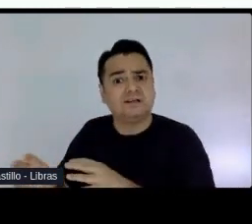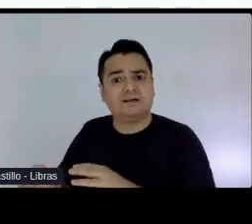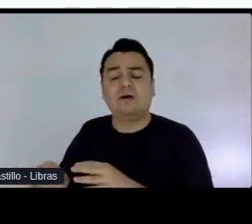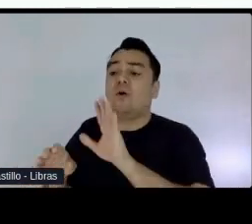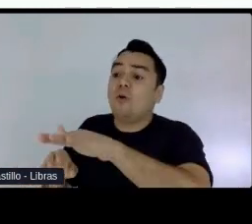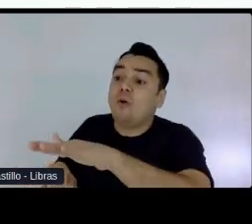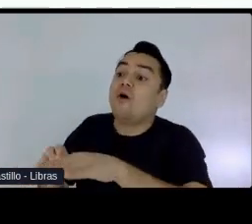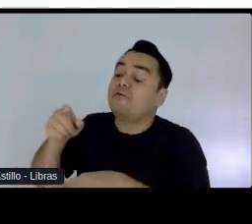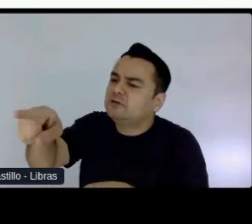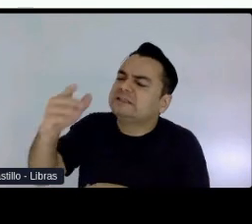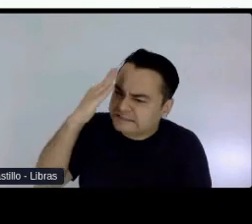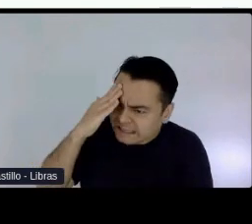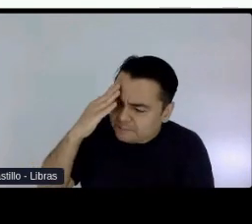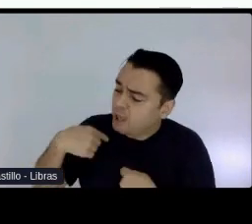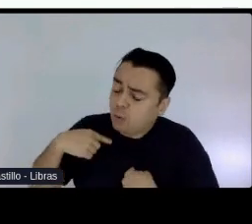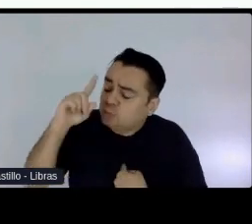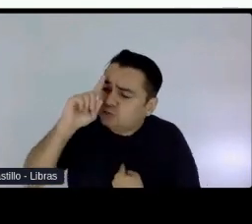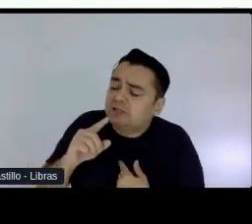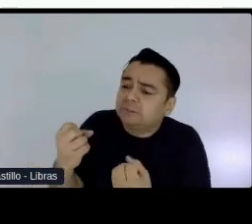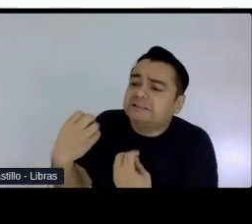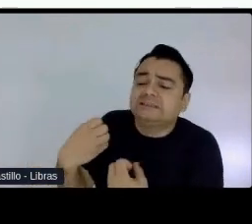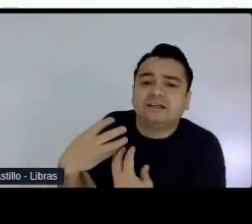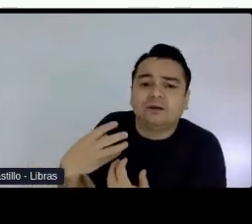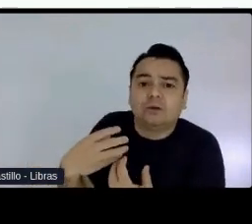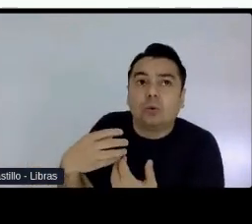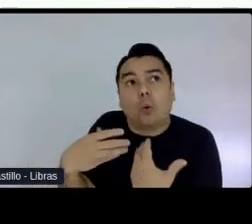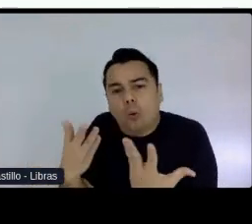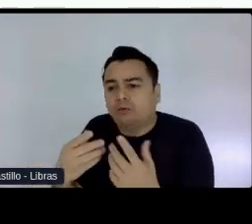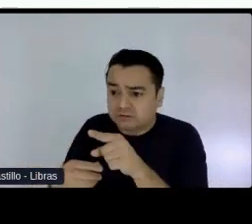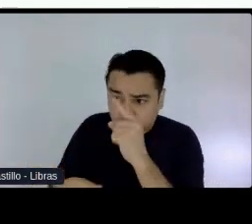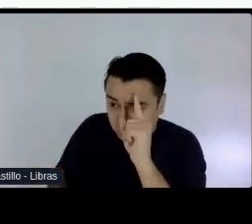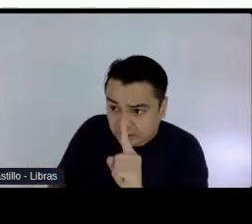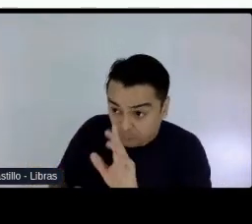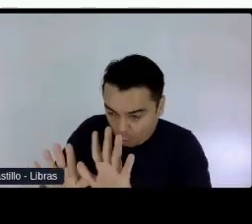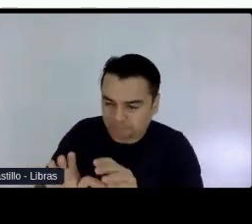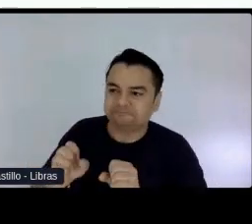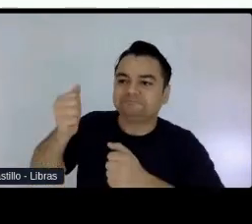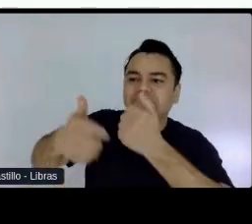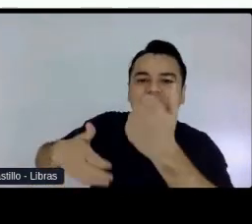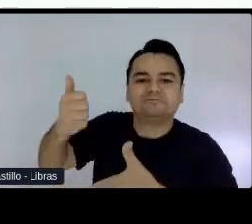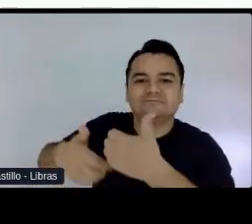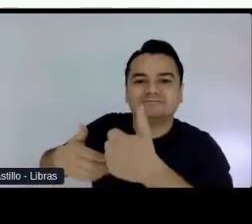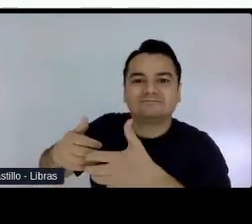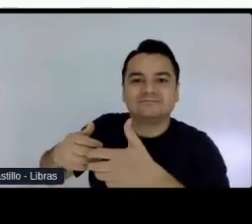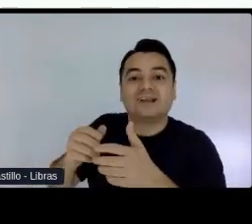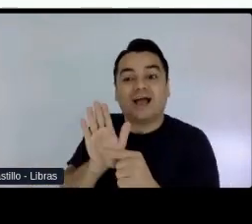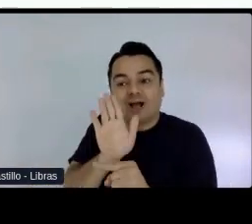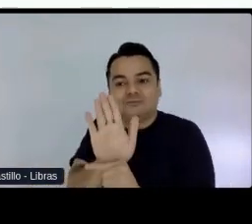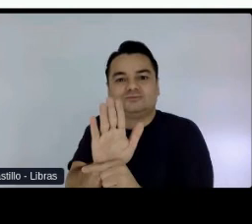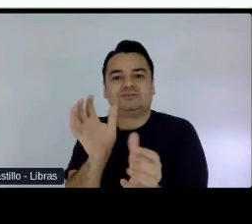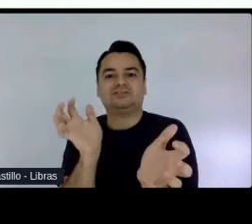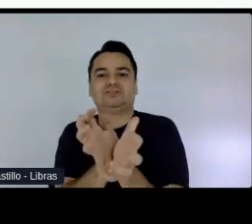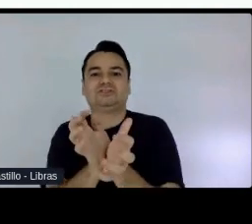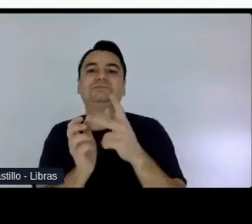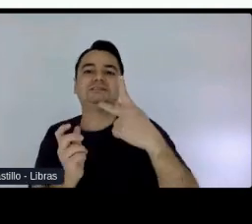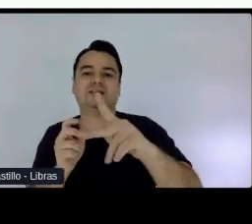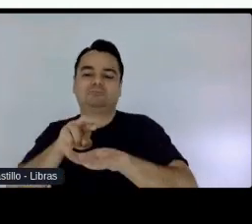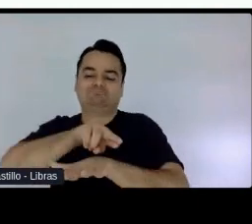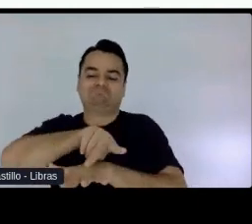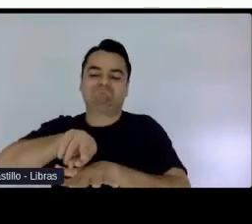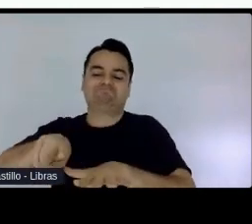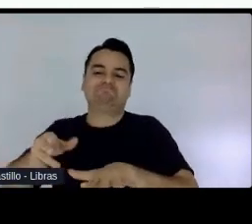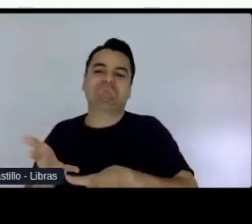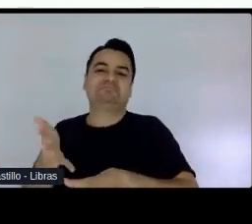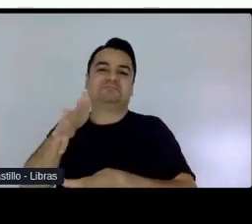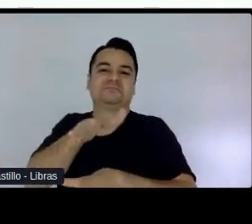façam trocas com outras pessoas. É isso que faz com que os times sejam inclusivos. Então, quando